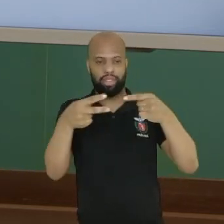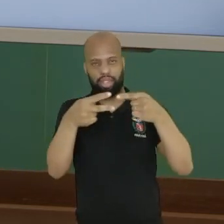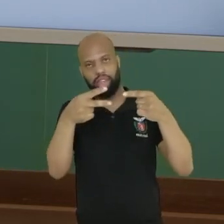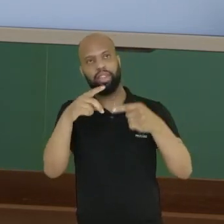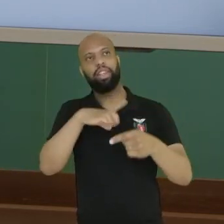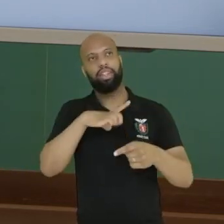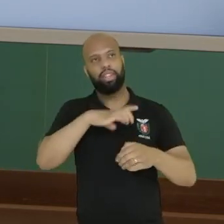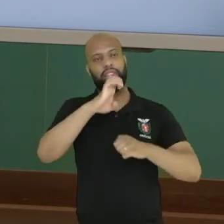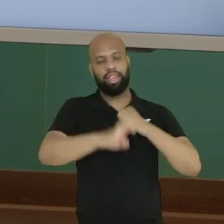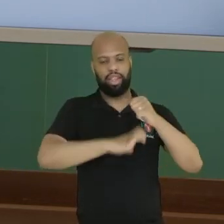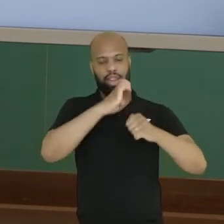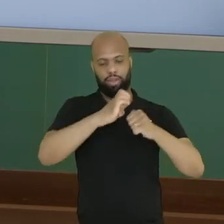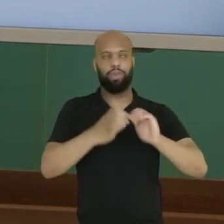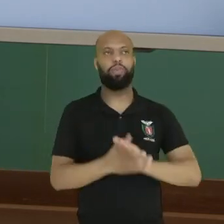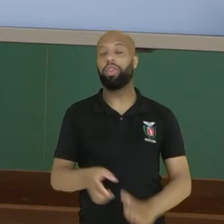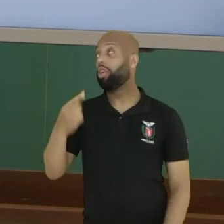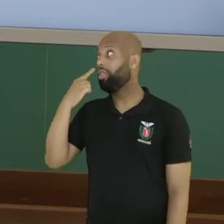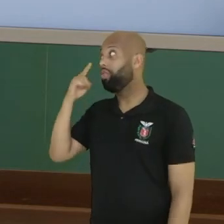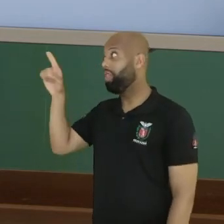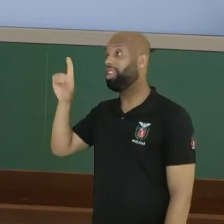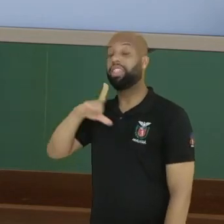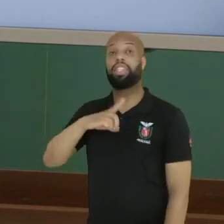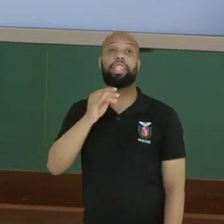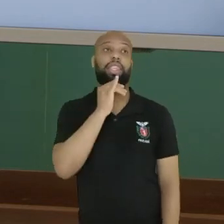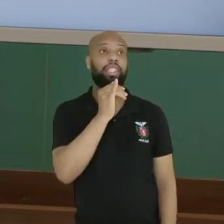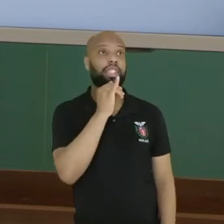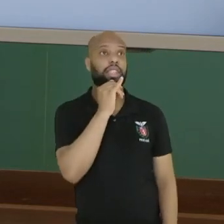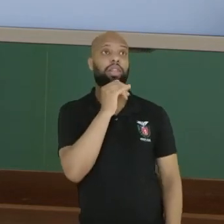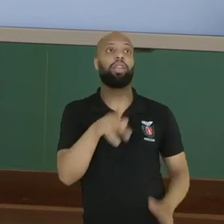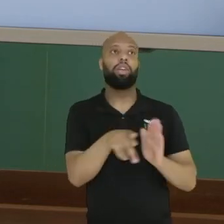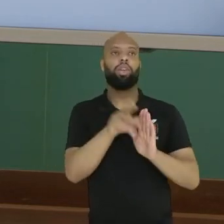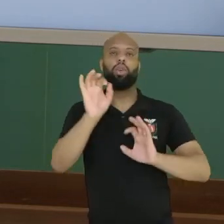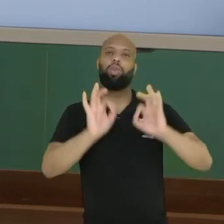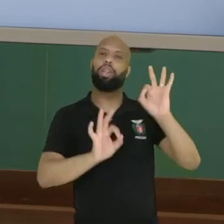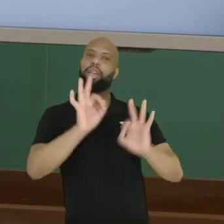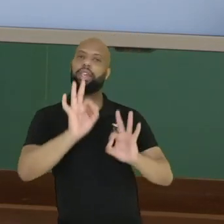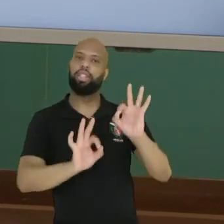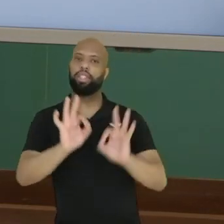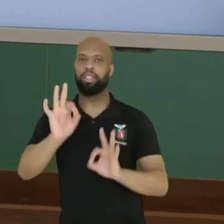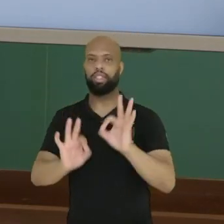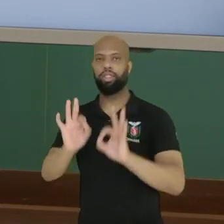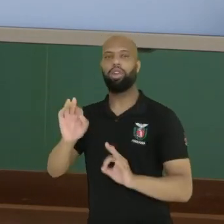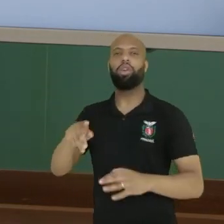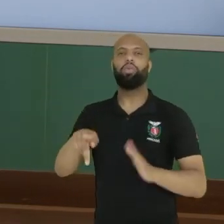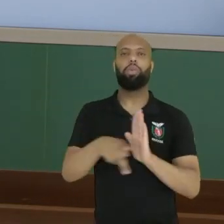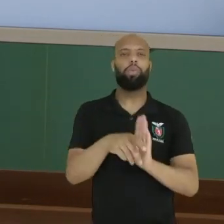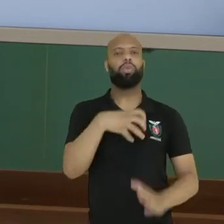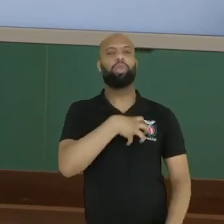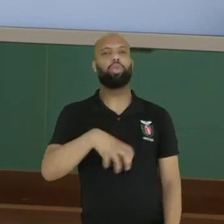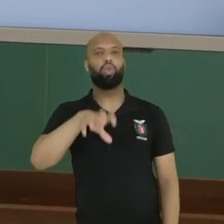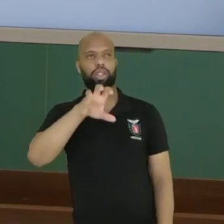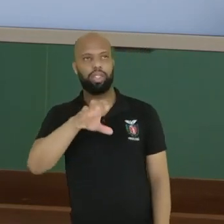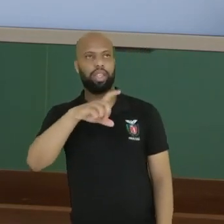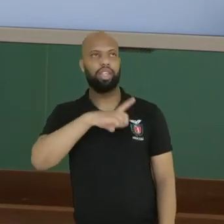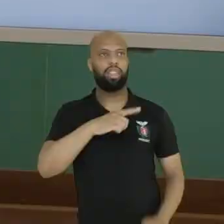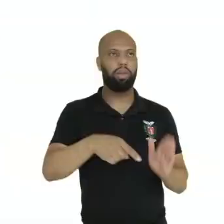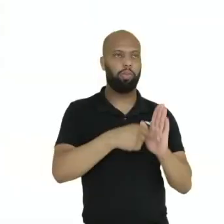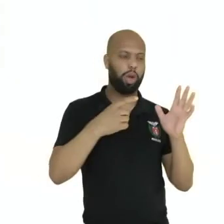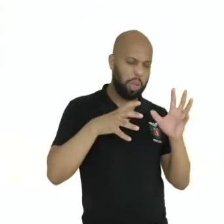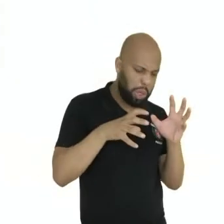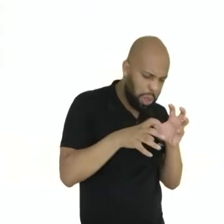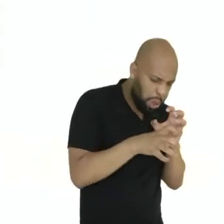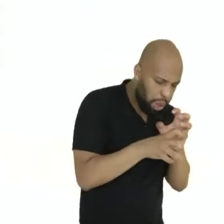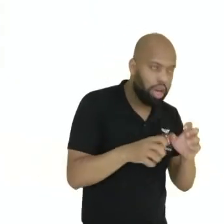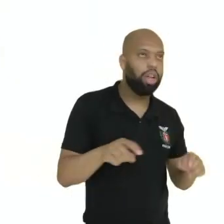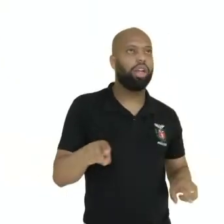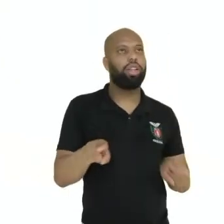elétrons. Aqui a gente tem um exemplo de um balanceamento de semi-reação. Então, a gente tem a semi-reação de oxidação